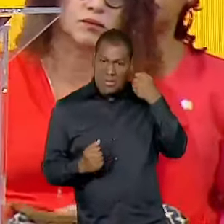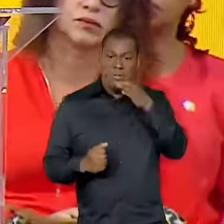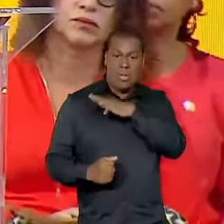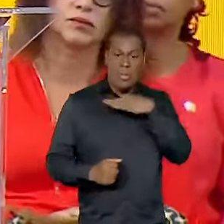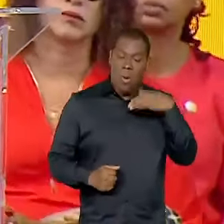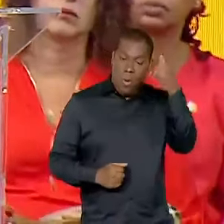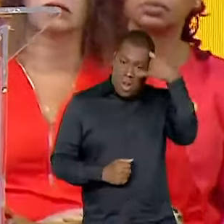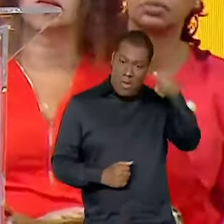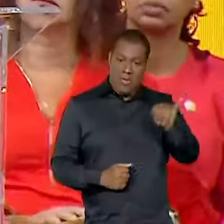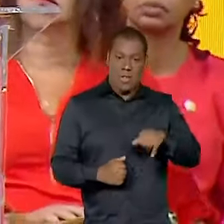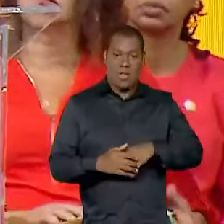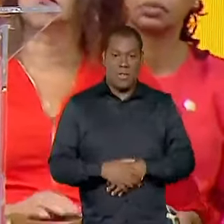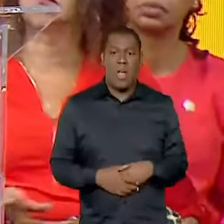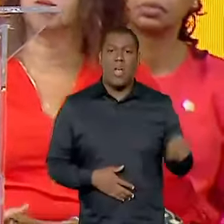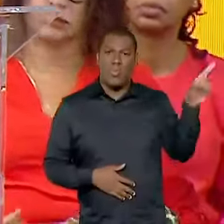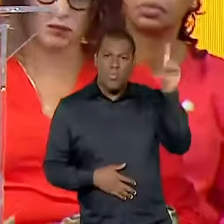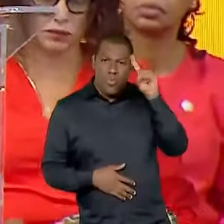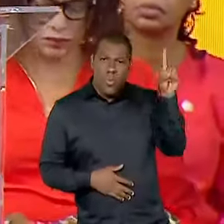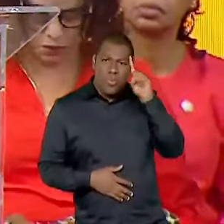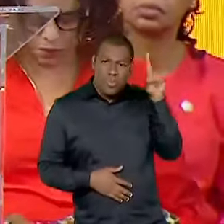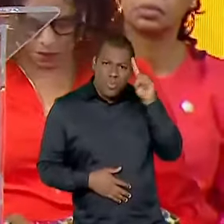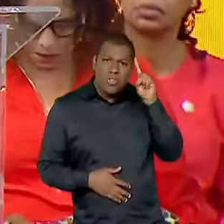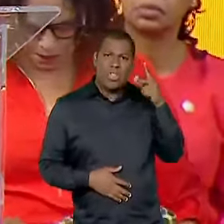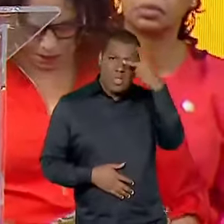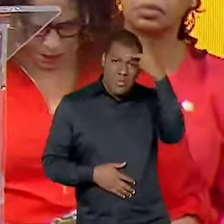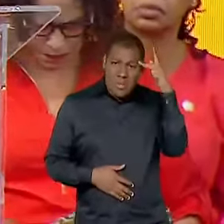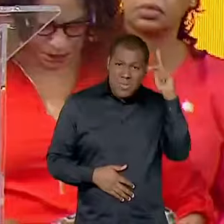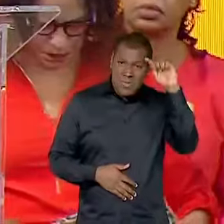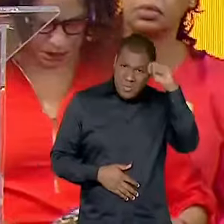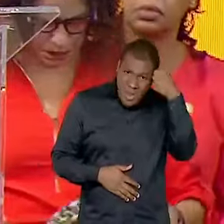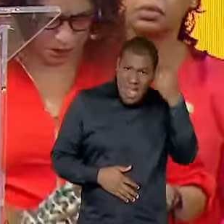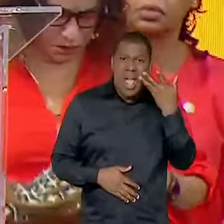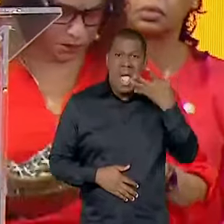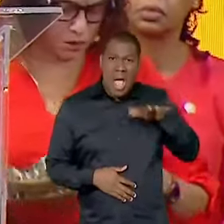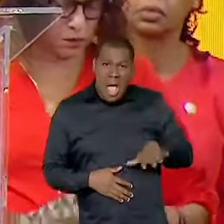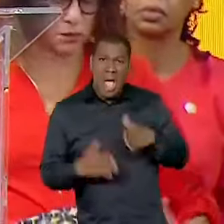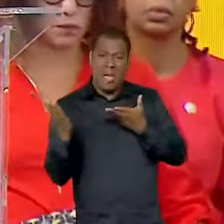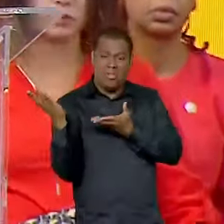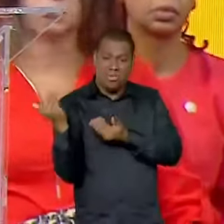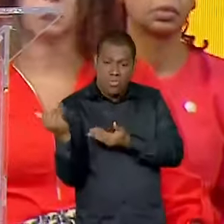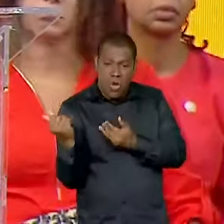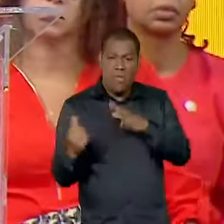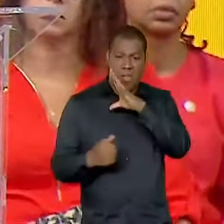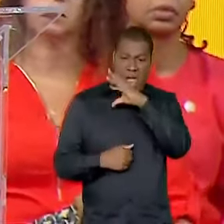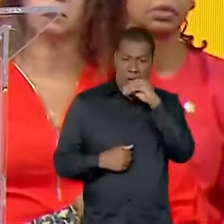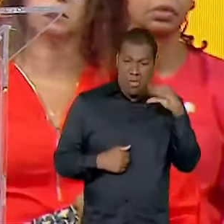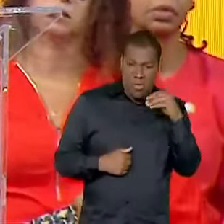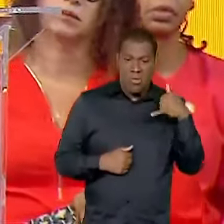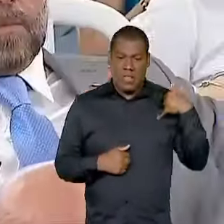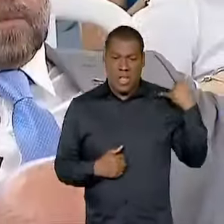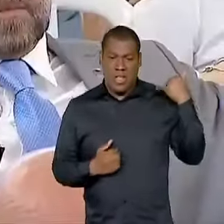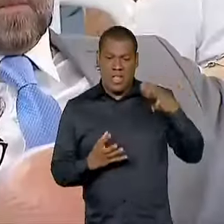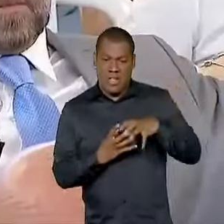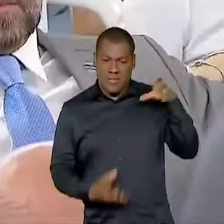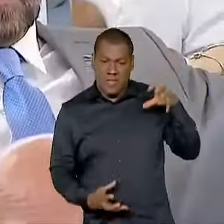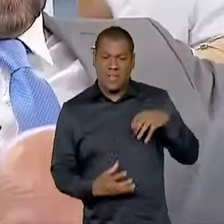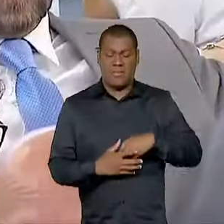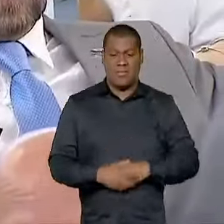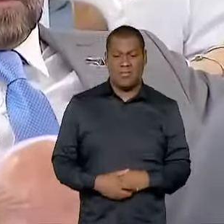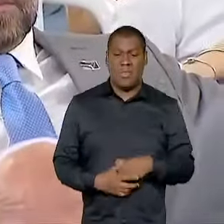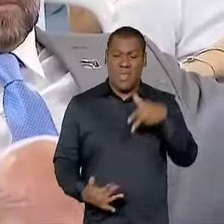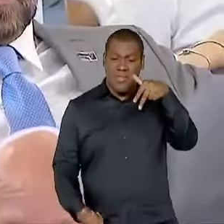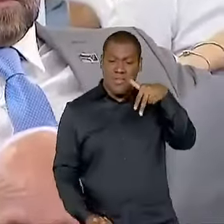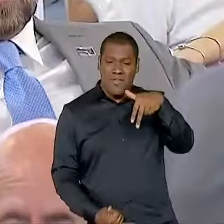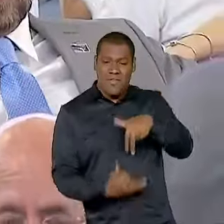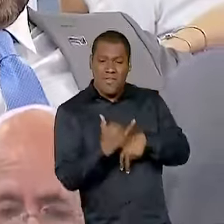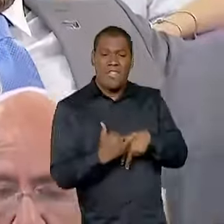dias, pessoas negras, crianças, jovens, adultos e idosos são vítimas